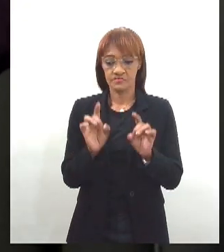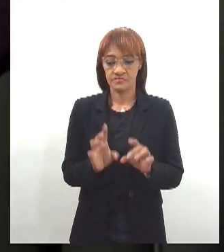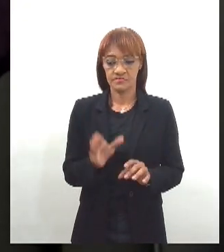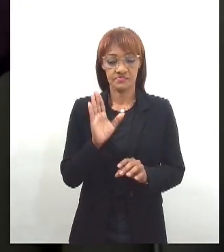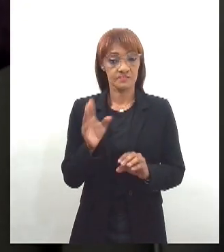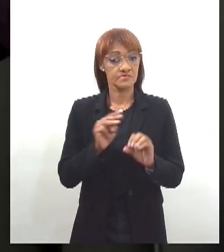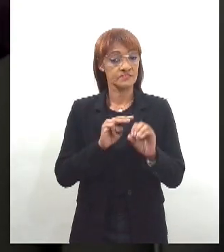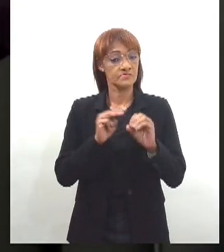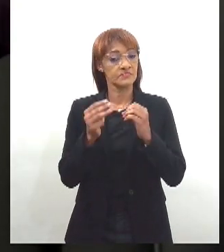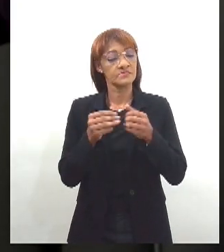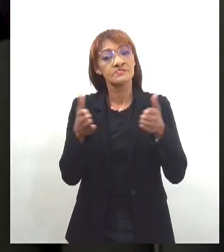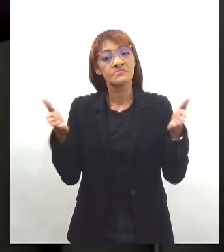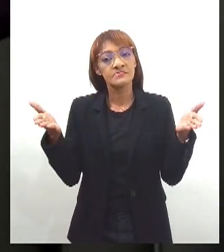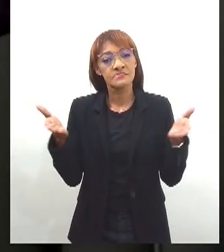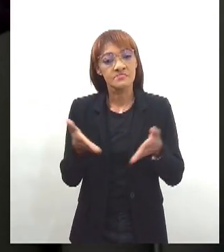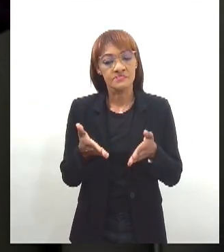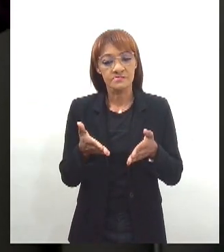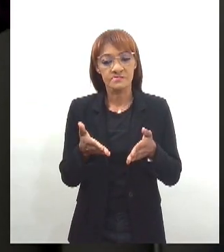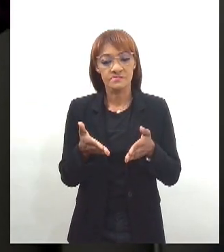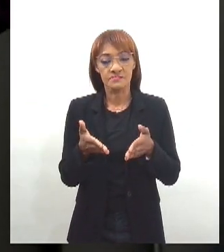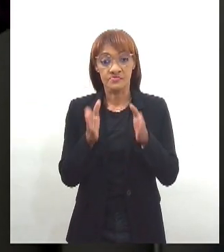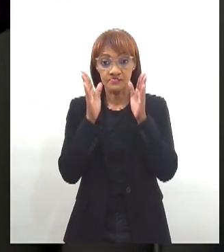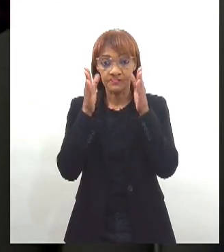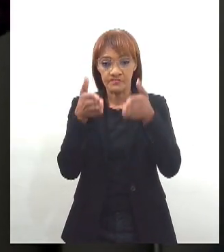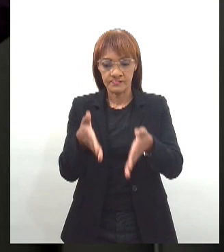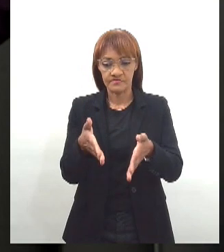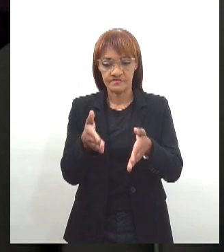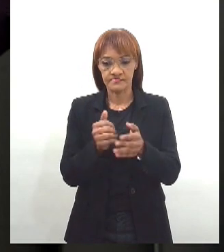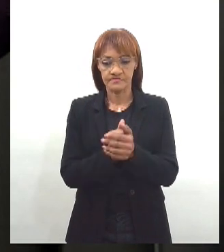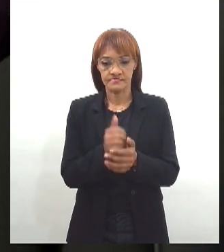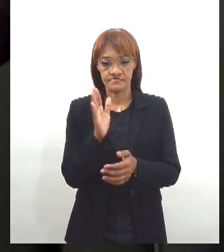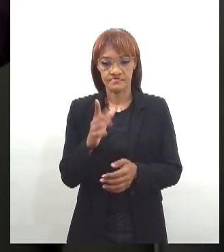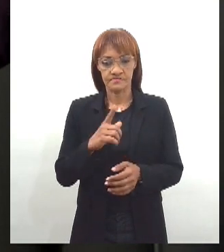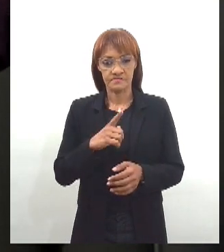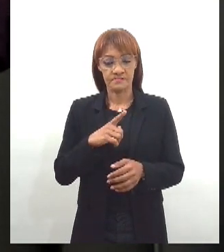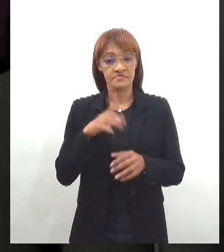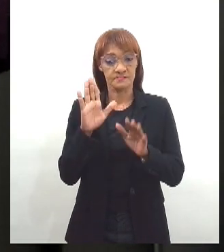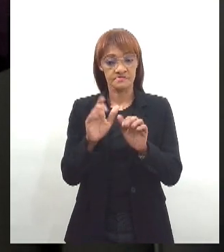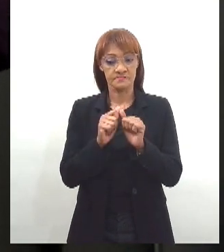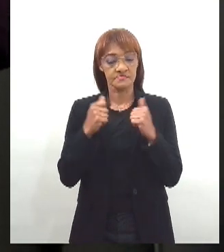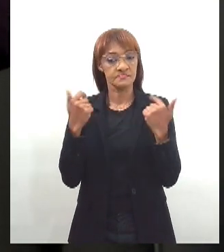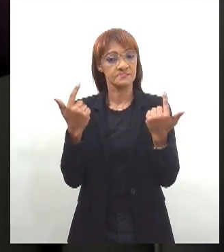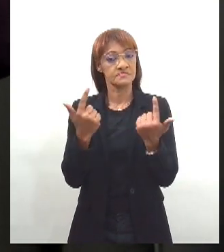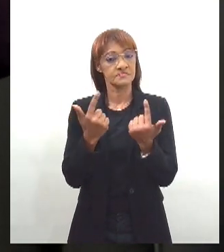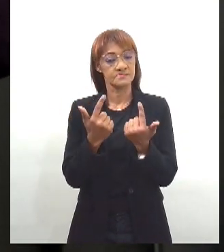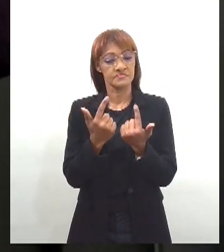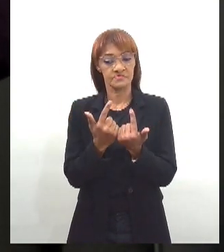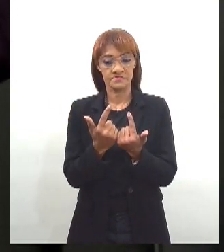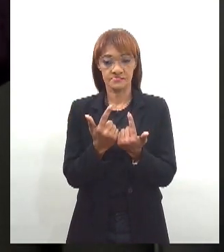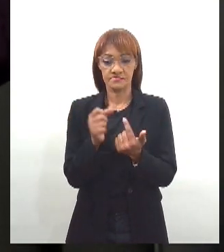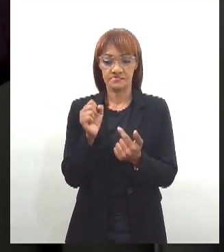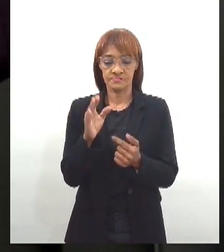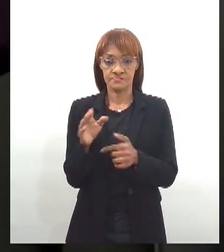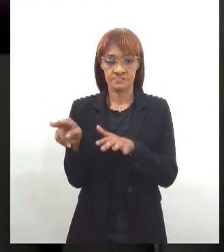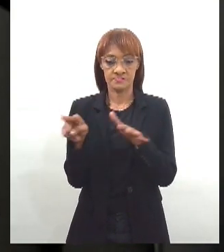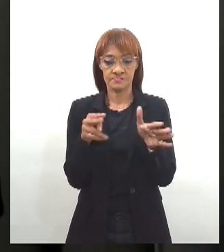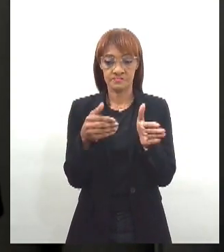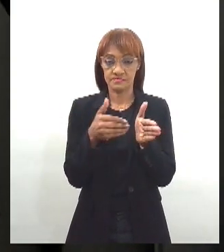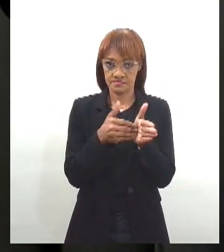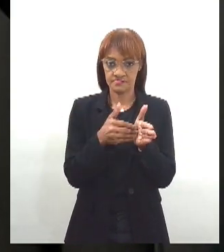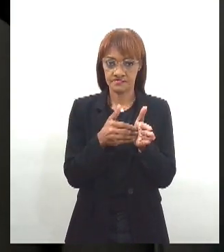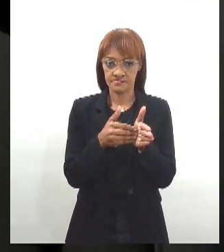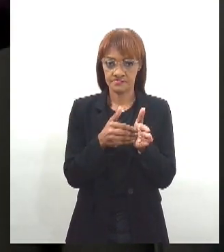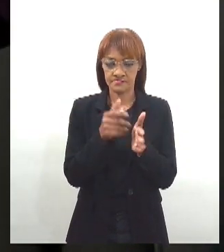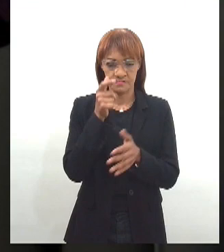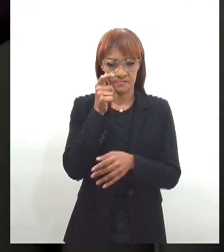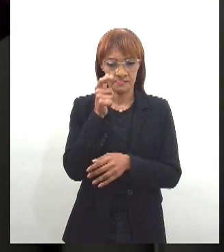e vamos direto aos assuntos levados ao plenário da Assembleia Legislativa na última semana. Confira agora um